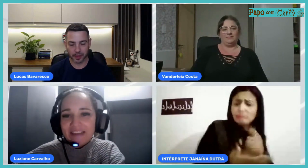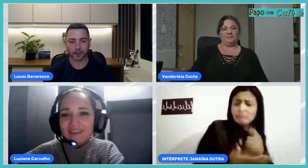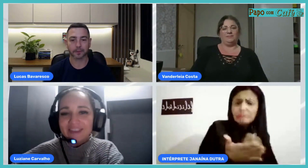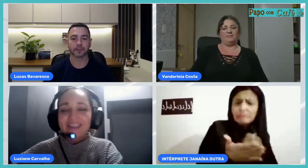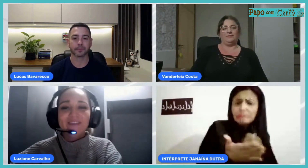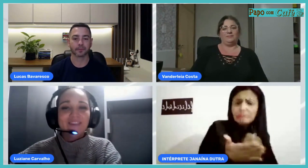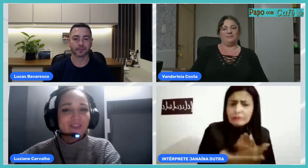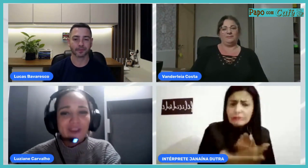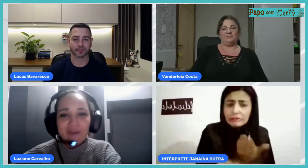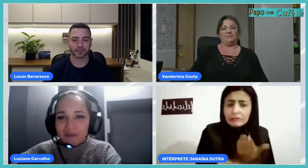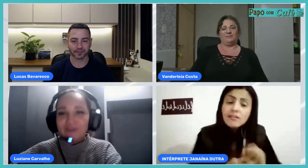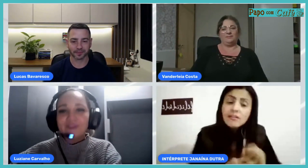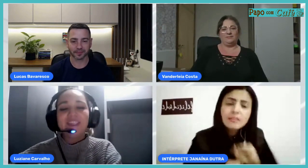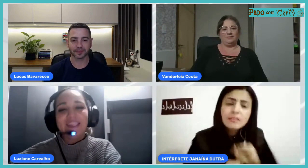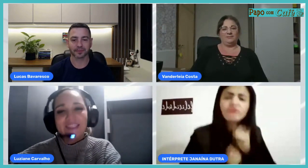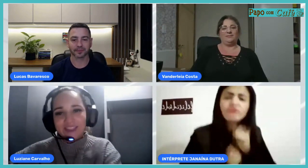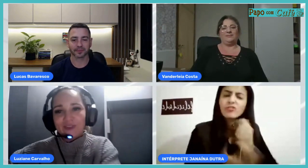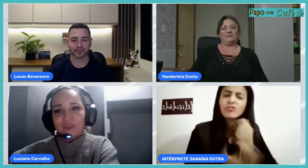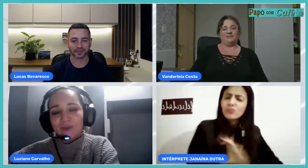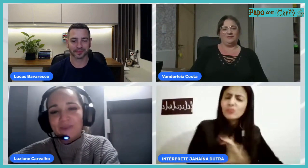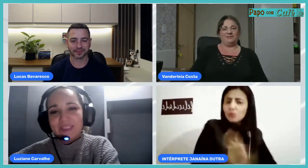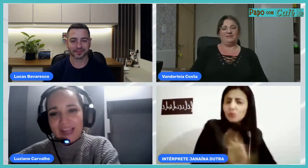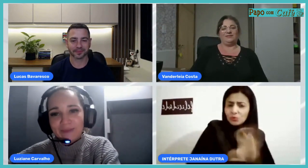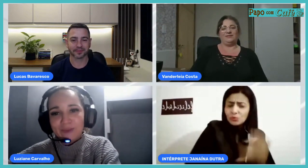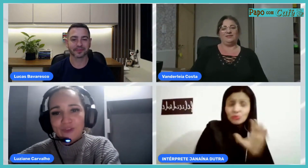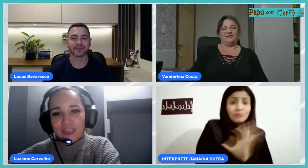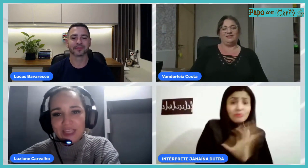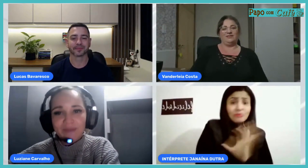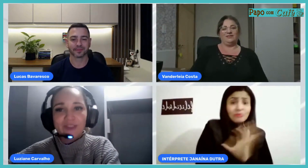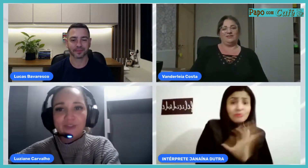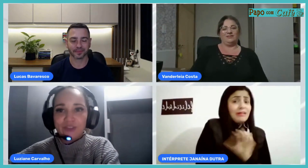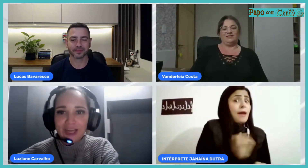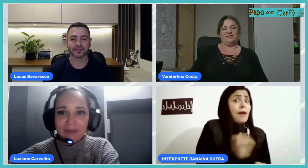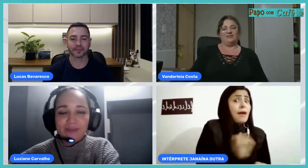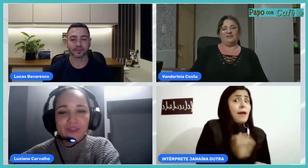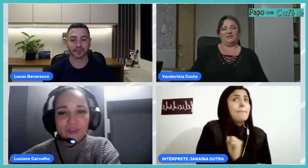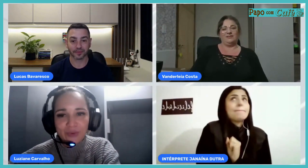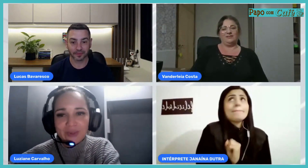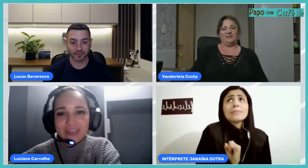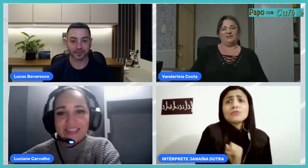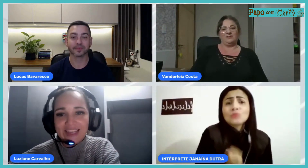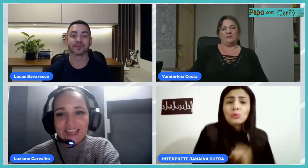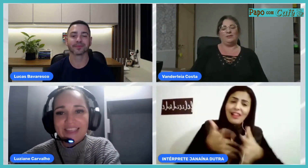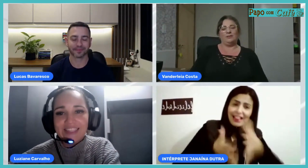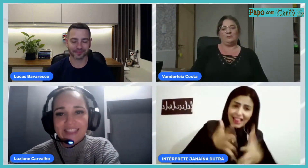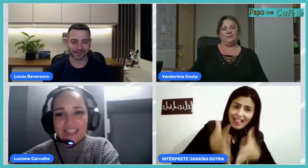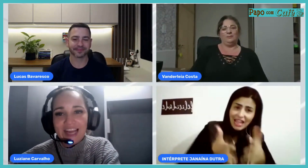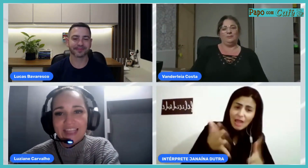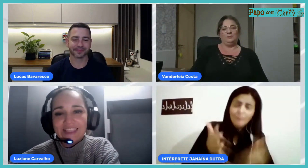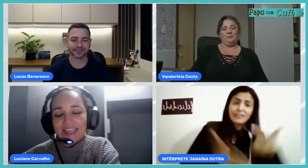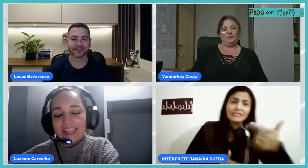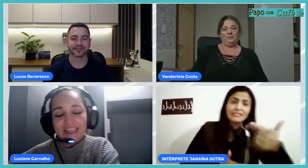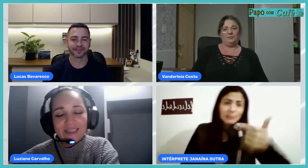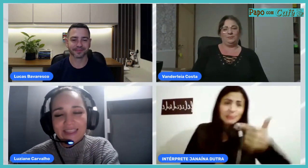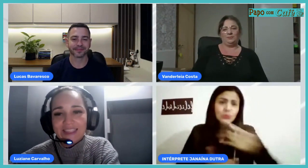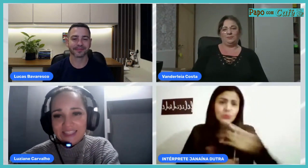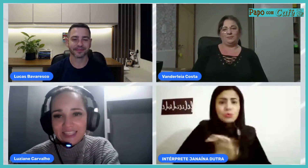pela língua, fez o segundo e aí se tornou uma intérprete de Libras. Hoje ela é professora, né,